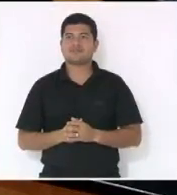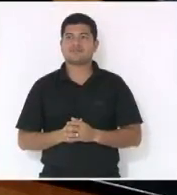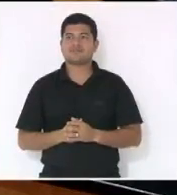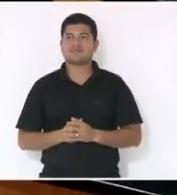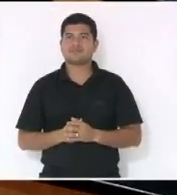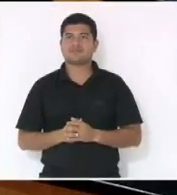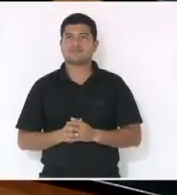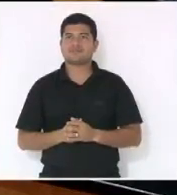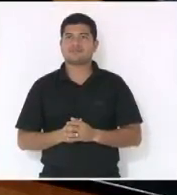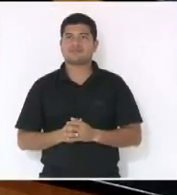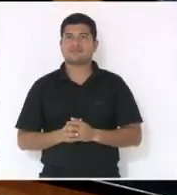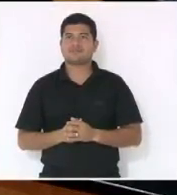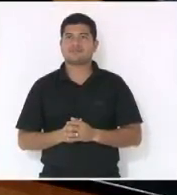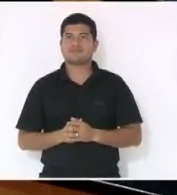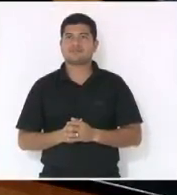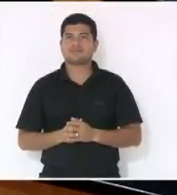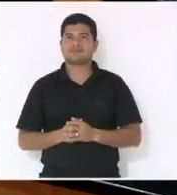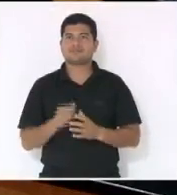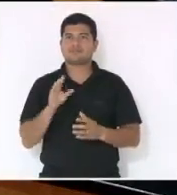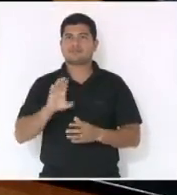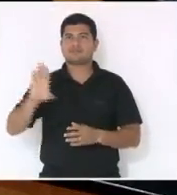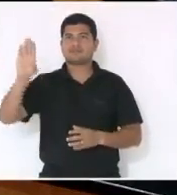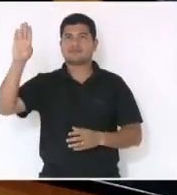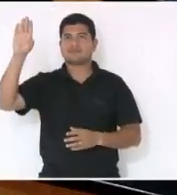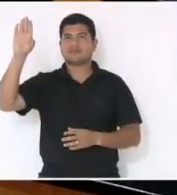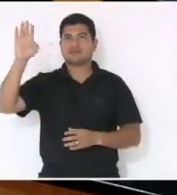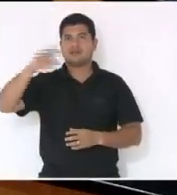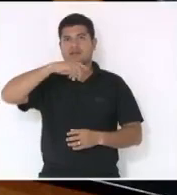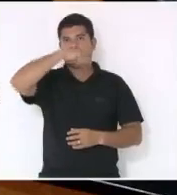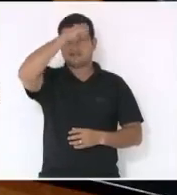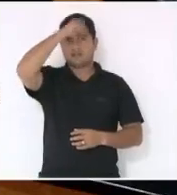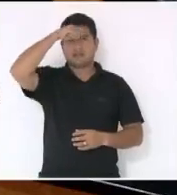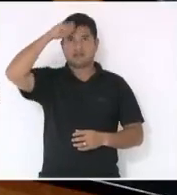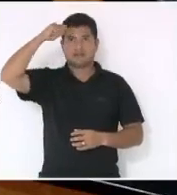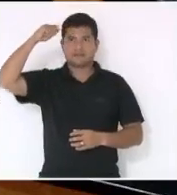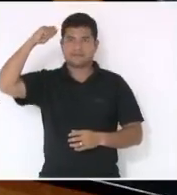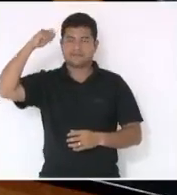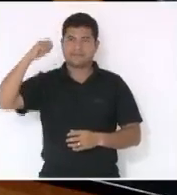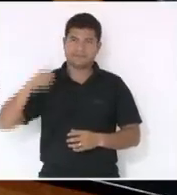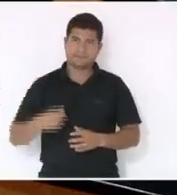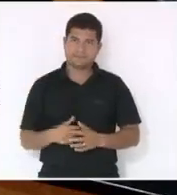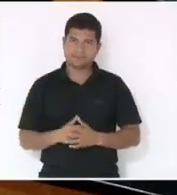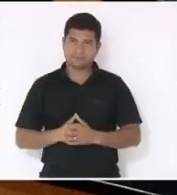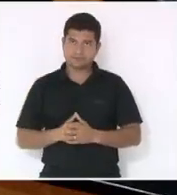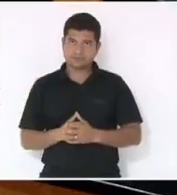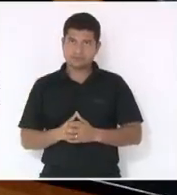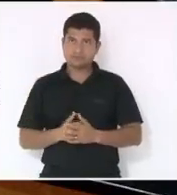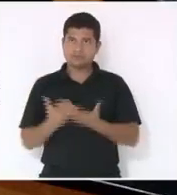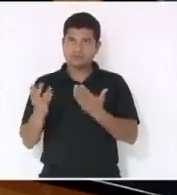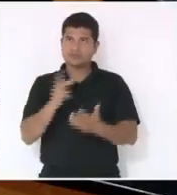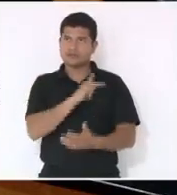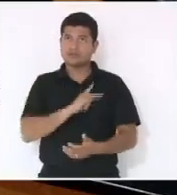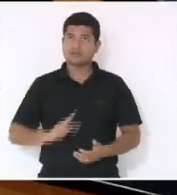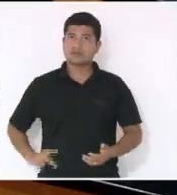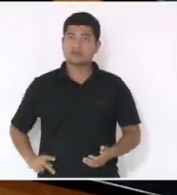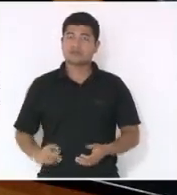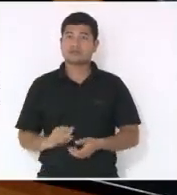Deputado Arcidimato, Vossa Excelência, que pretende subir o Planalto Serrano, está com a palavra. Senhor presidente,